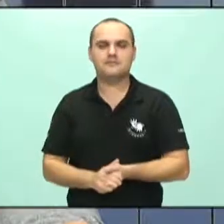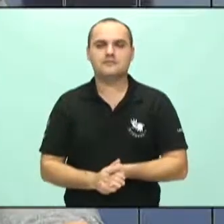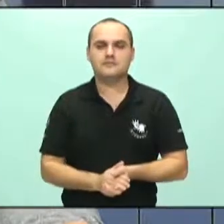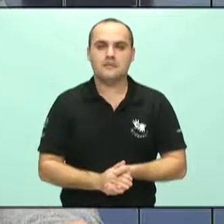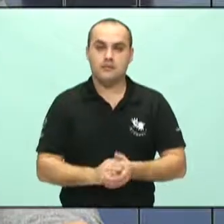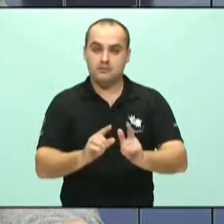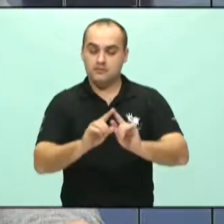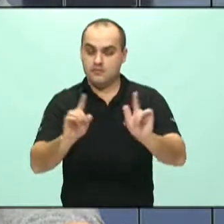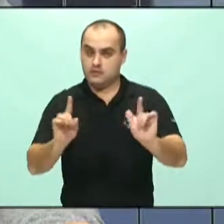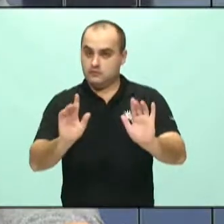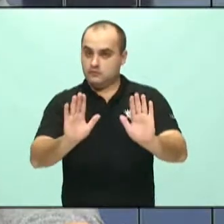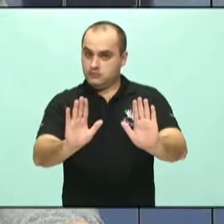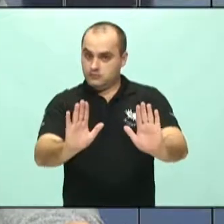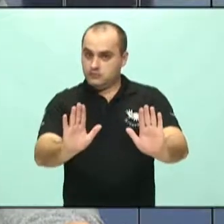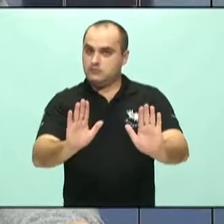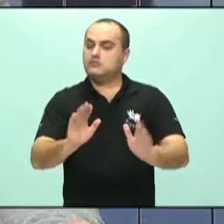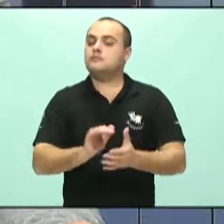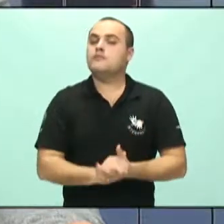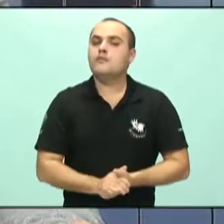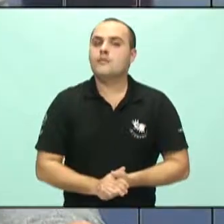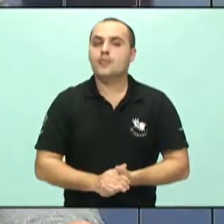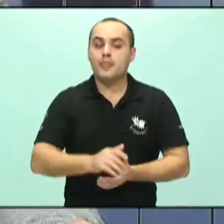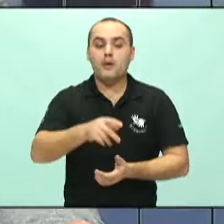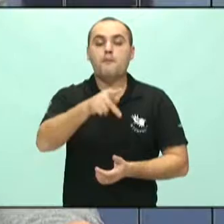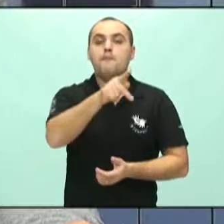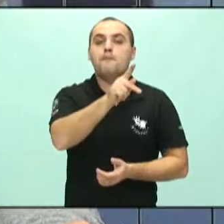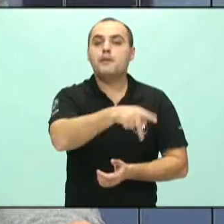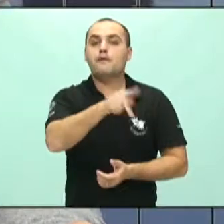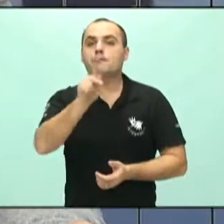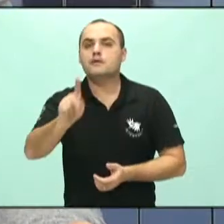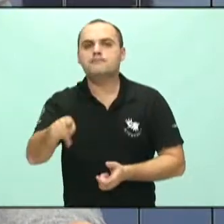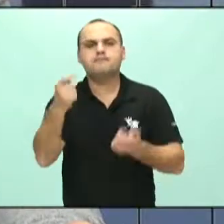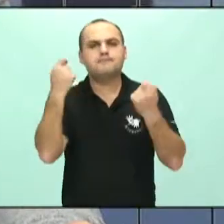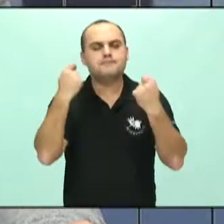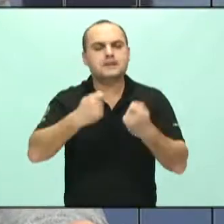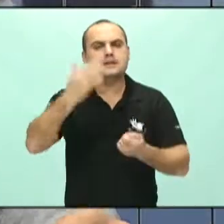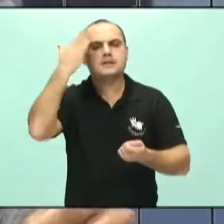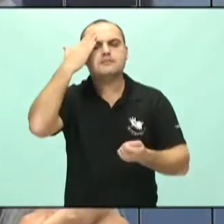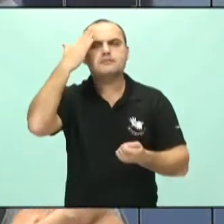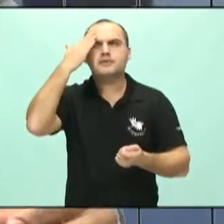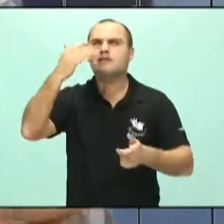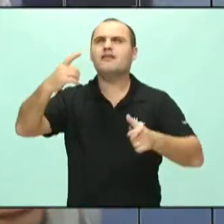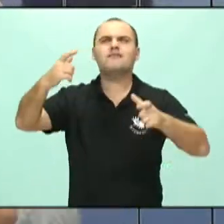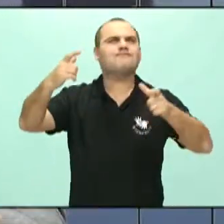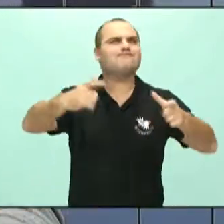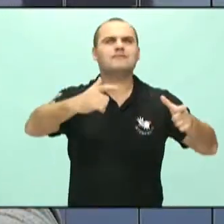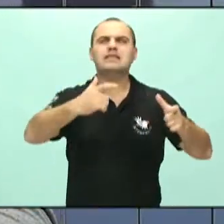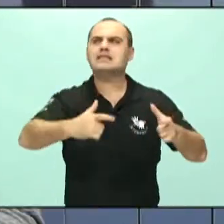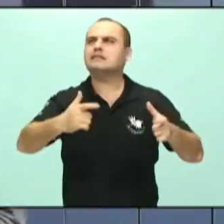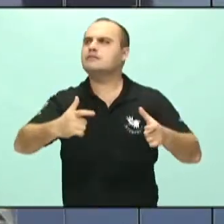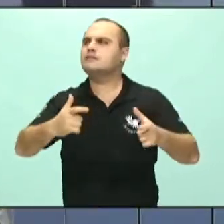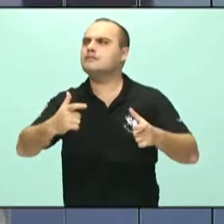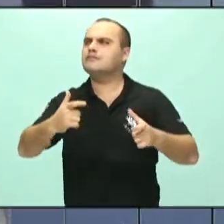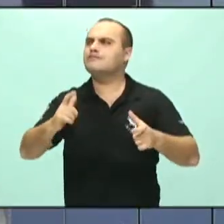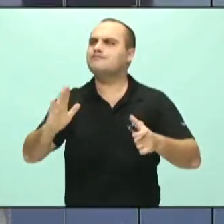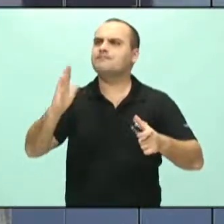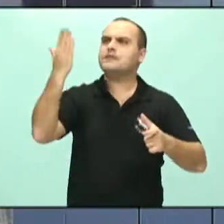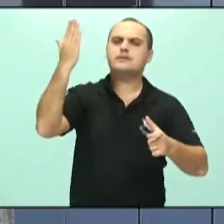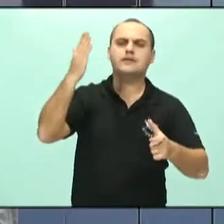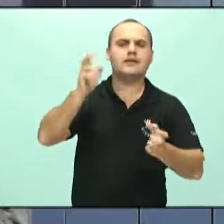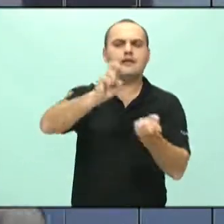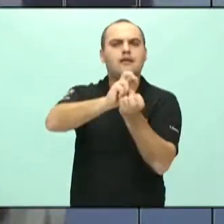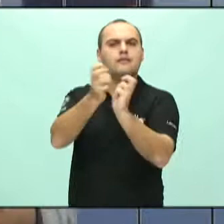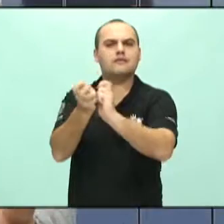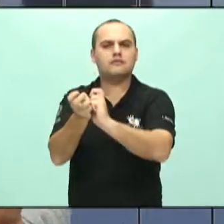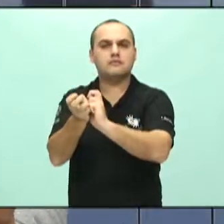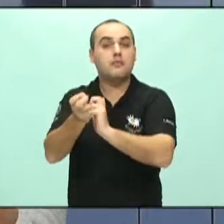isso, Maurício, que o professor saiba de onde veio a capoeira, porque até hoje a capoeira, muita gente pensa que a capoeira